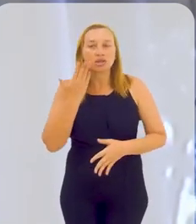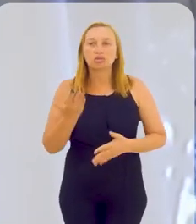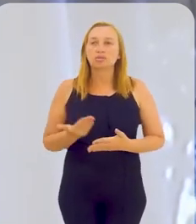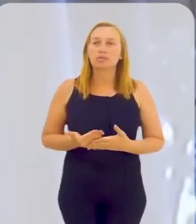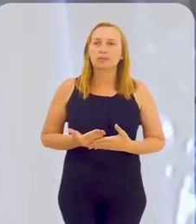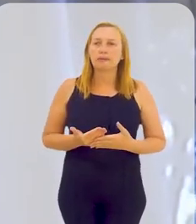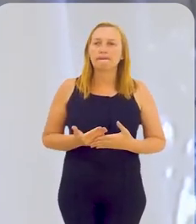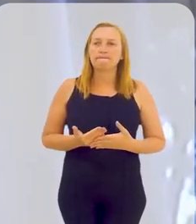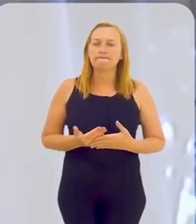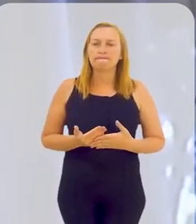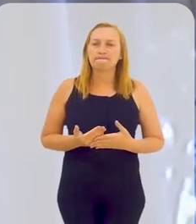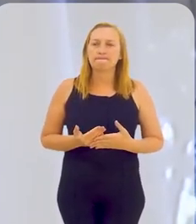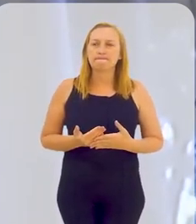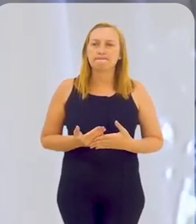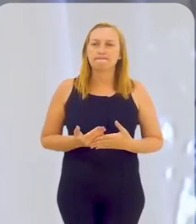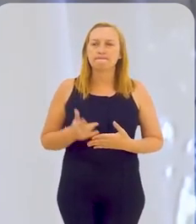que